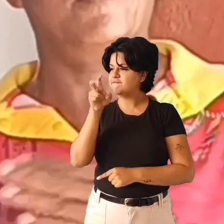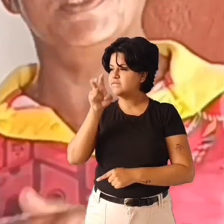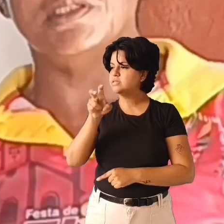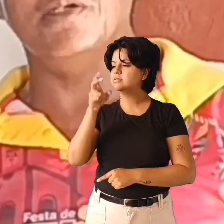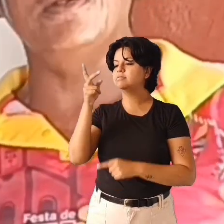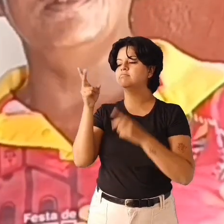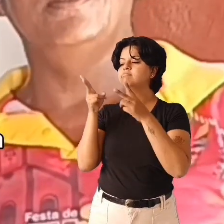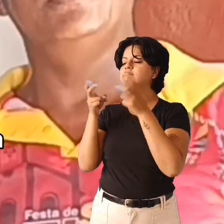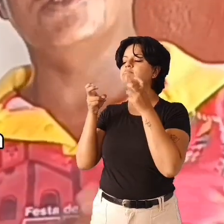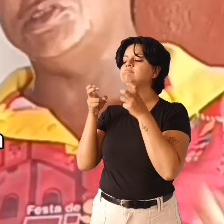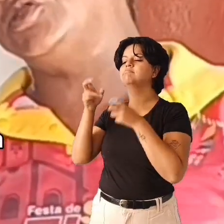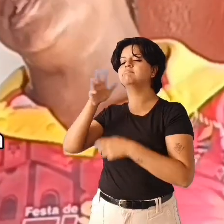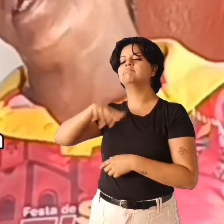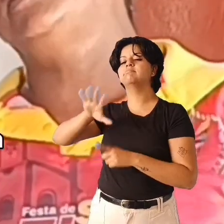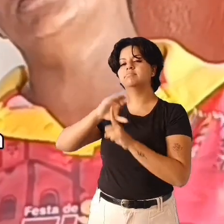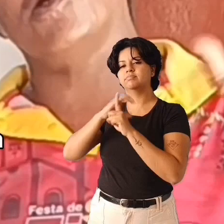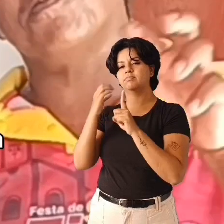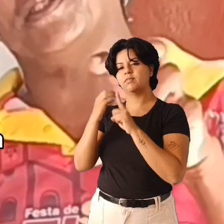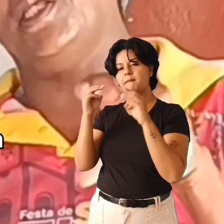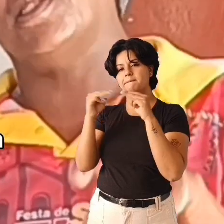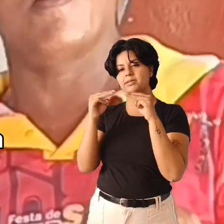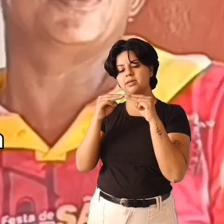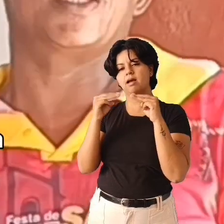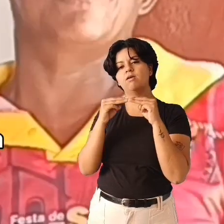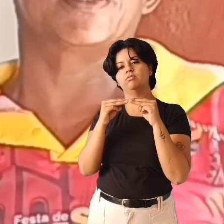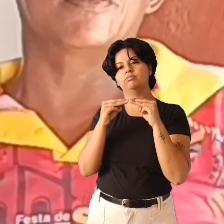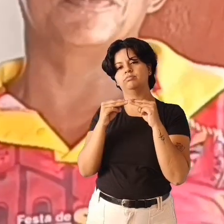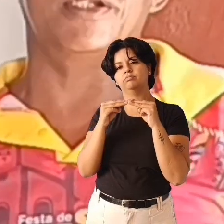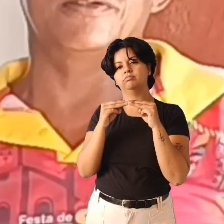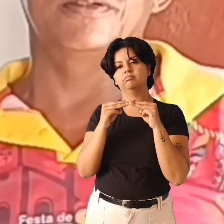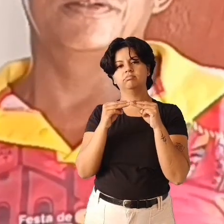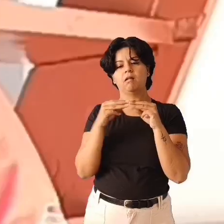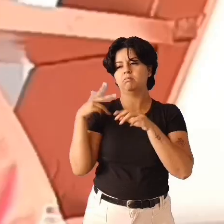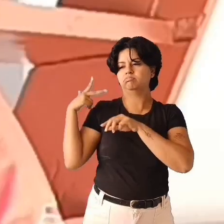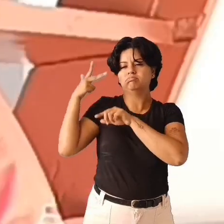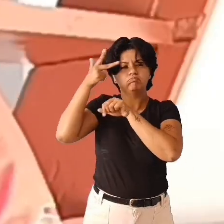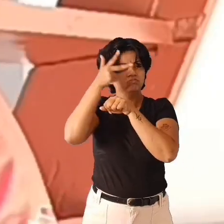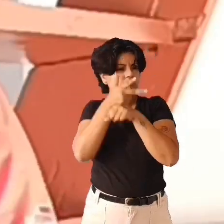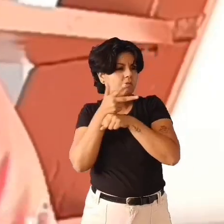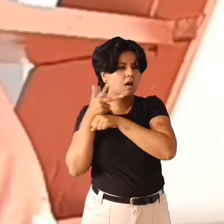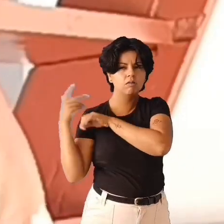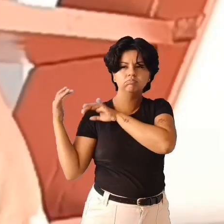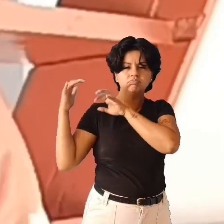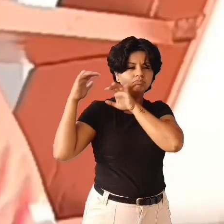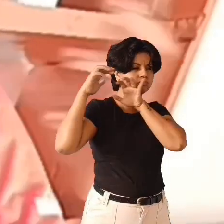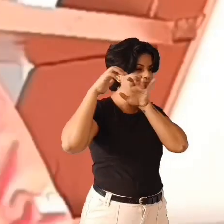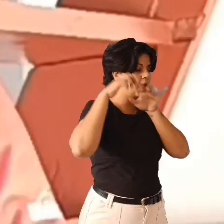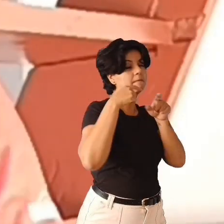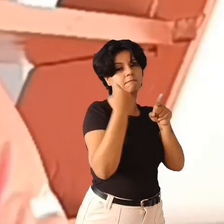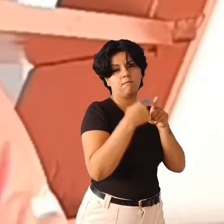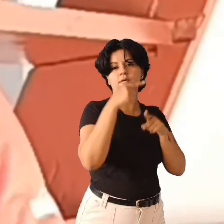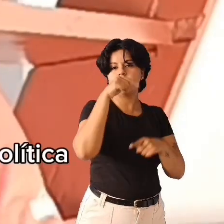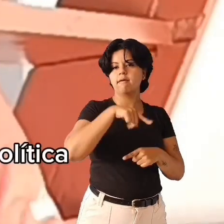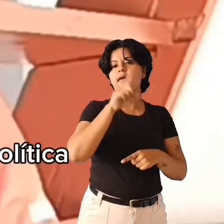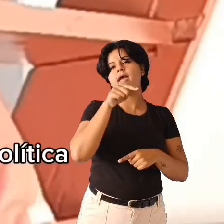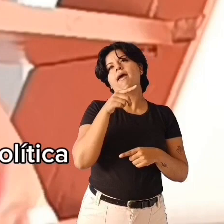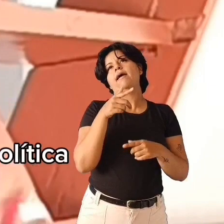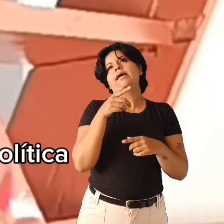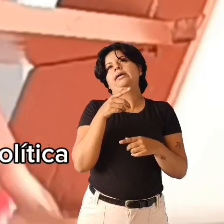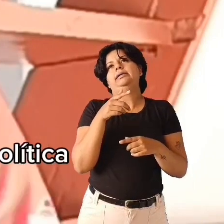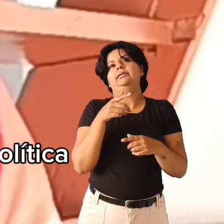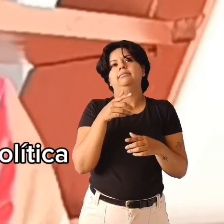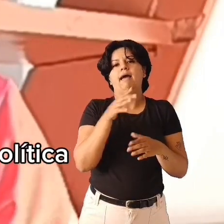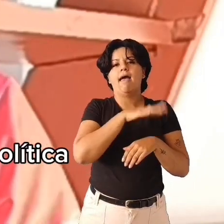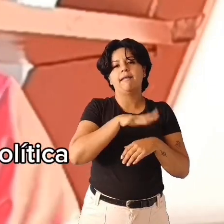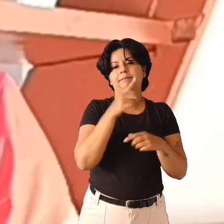dia 25, todos os olhares estão para dentro da comunidade Mazaguão Velho. A imprensa, tudo se desloca para cá. Por quê? Porque aqui vai